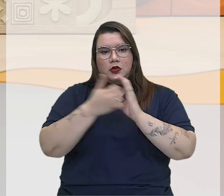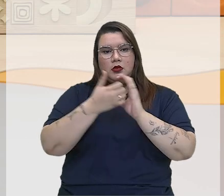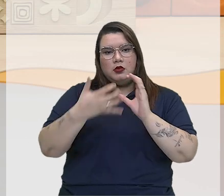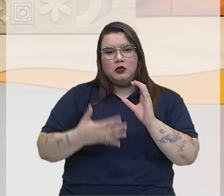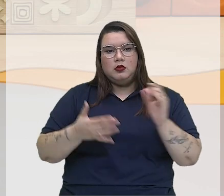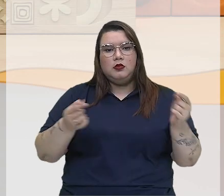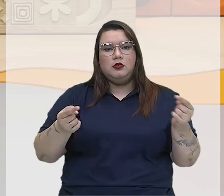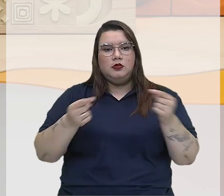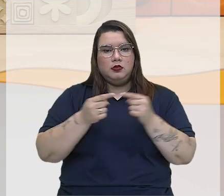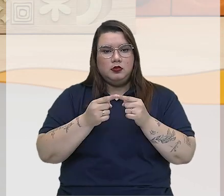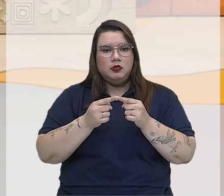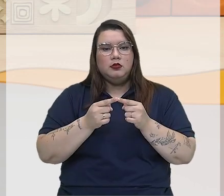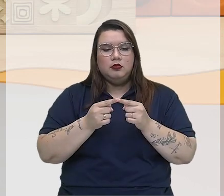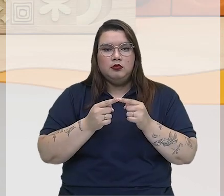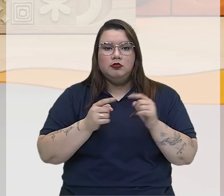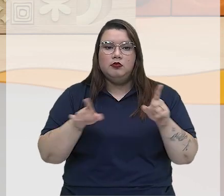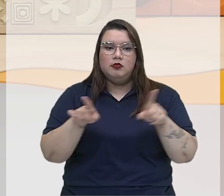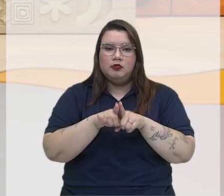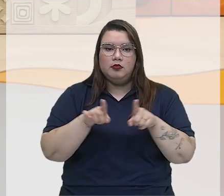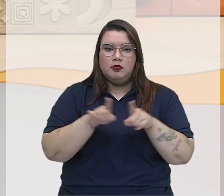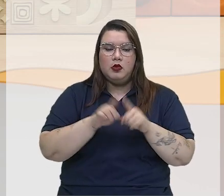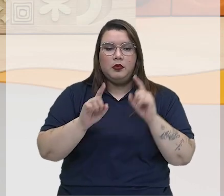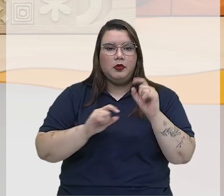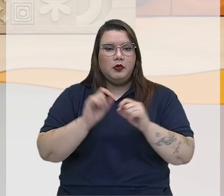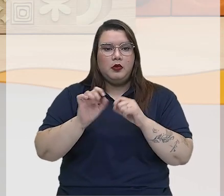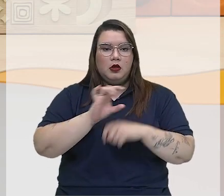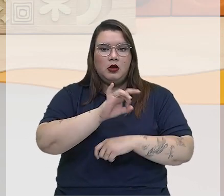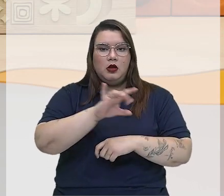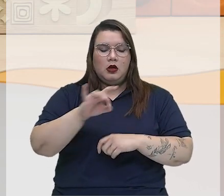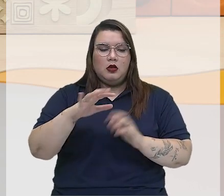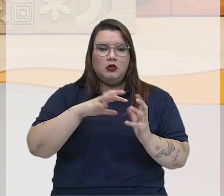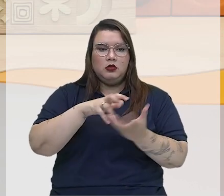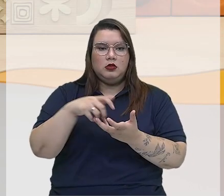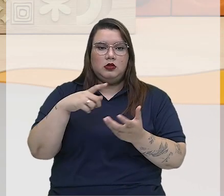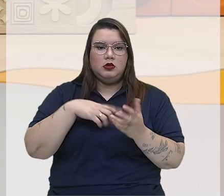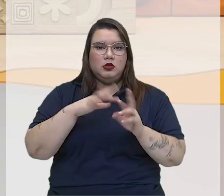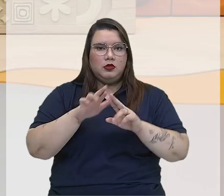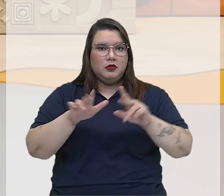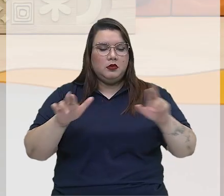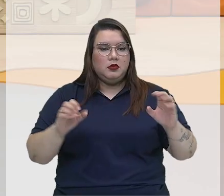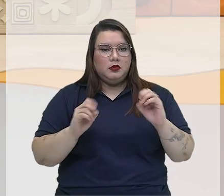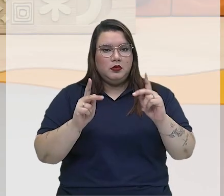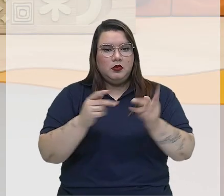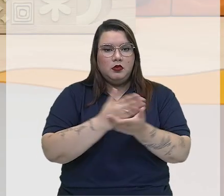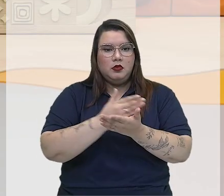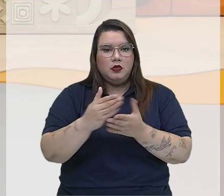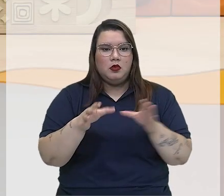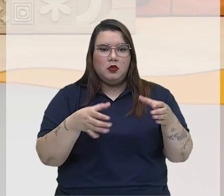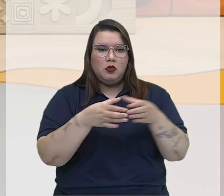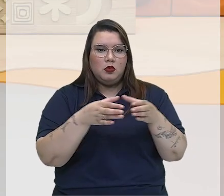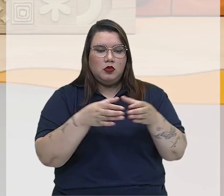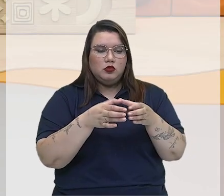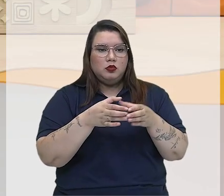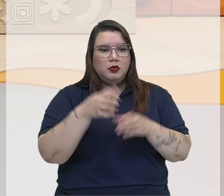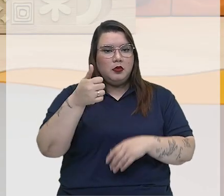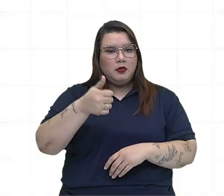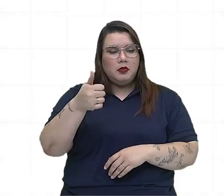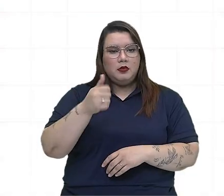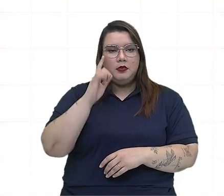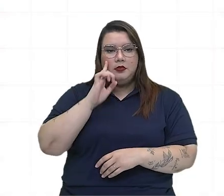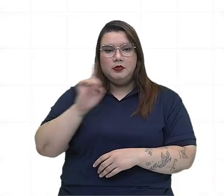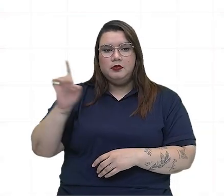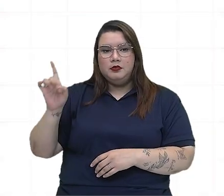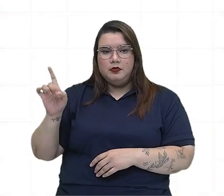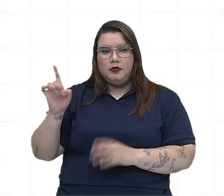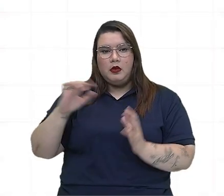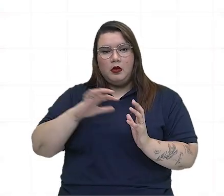as características que eles têm em comum e também o que cada planeta tem de diferente. Começando pelos planetas